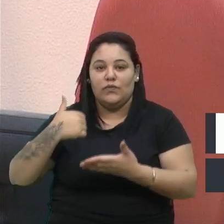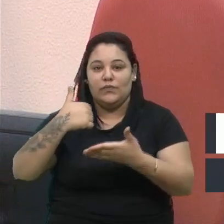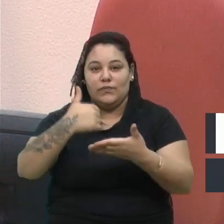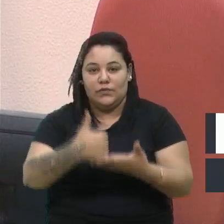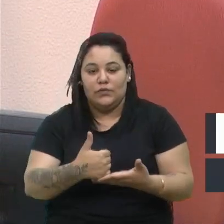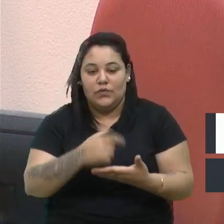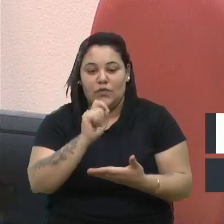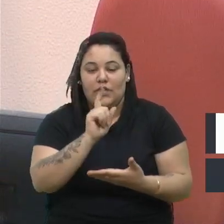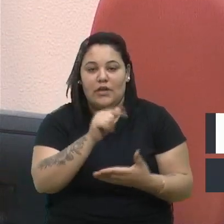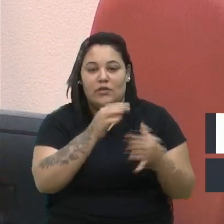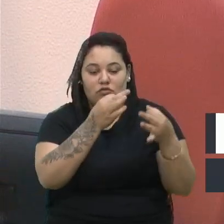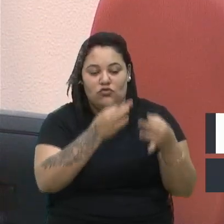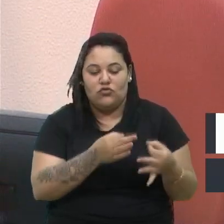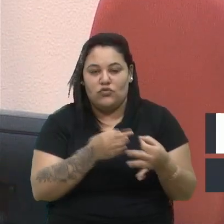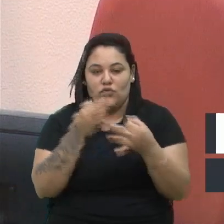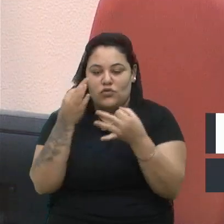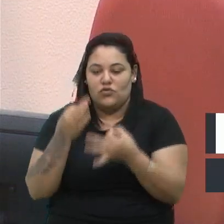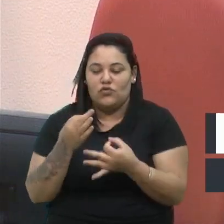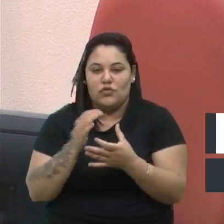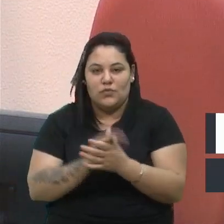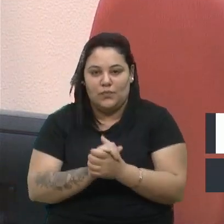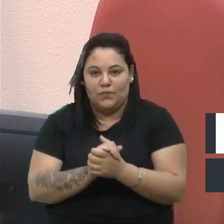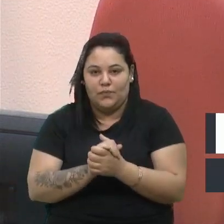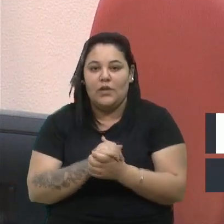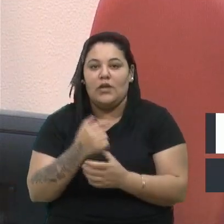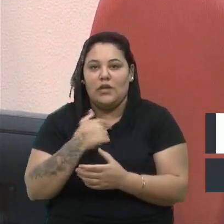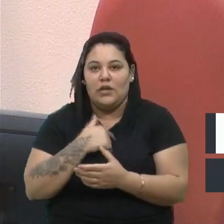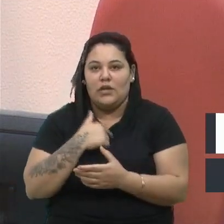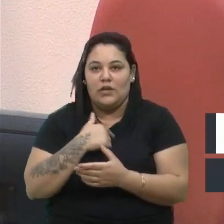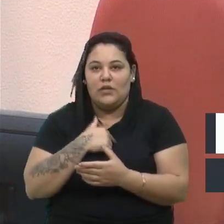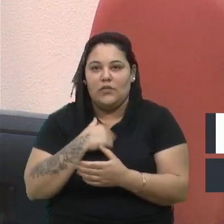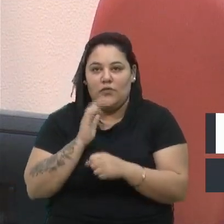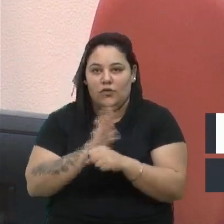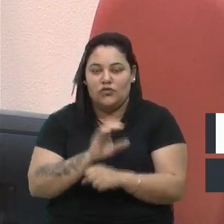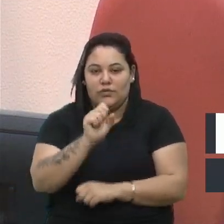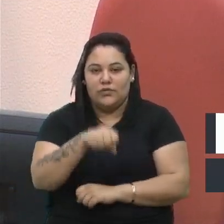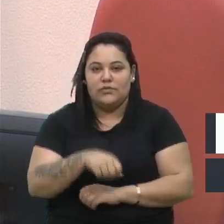justo, e o que é certo, e estou aqui para isso. Obrigado, senhor presidente. Obrigado.